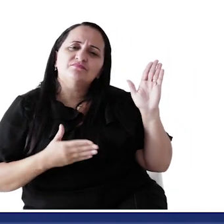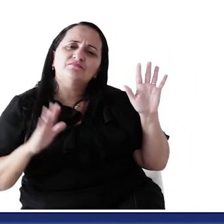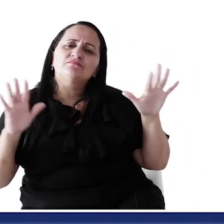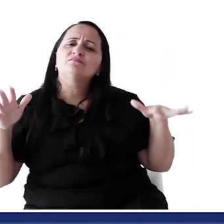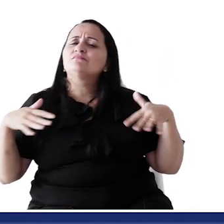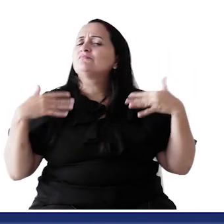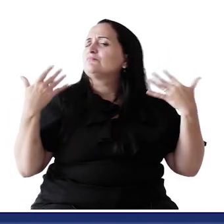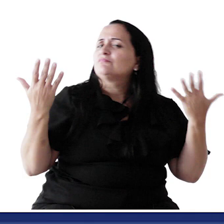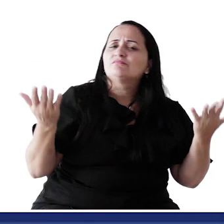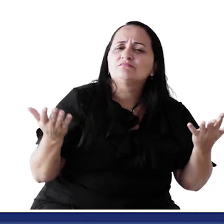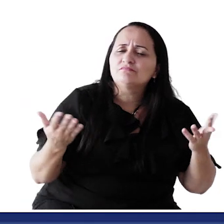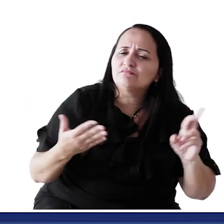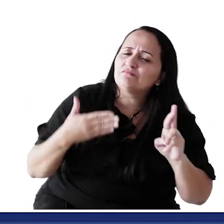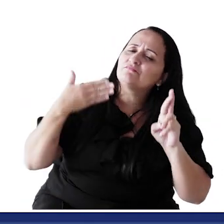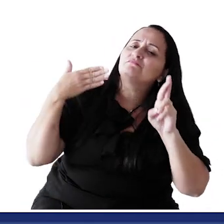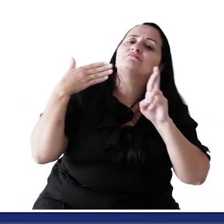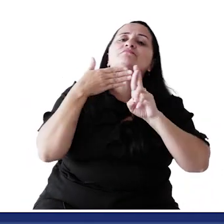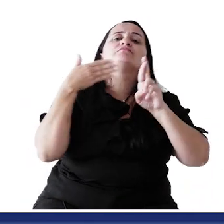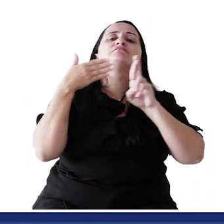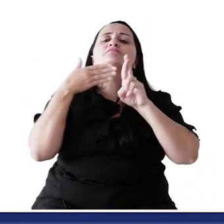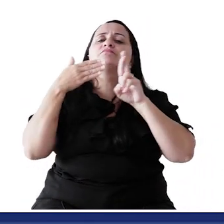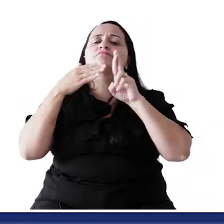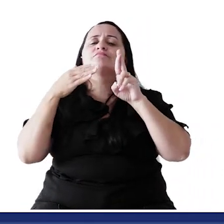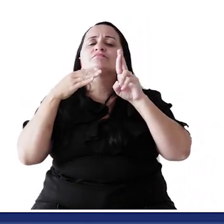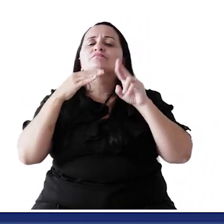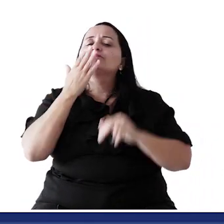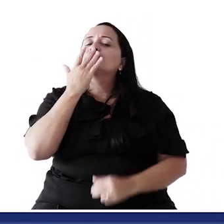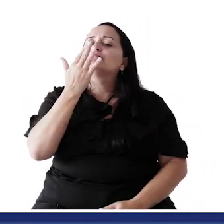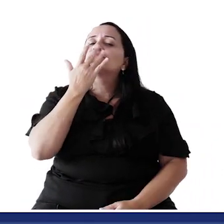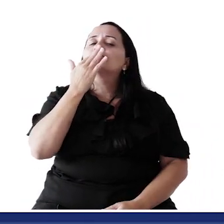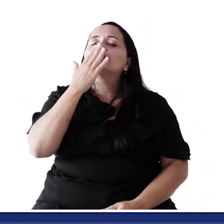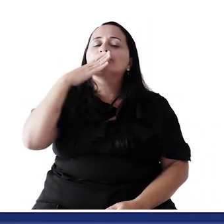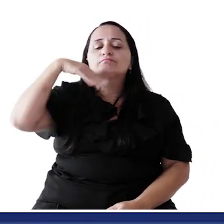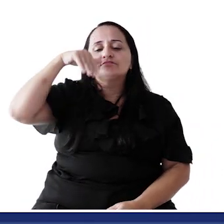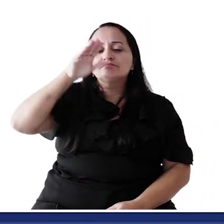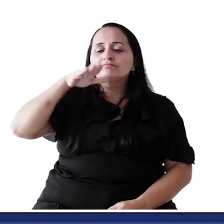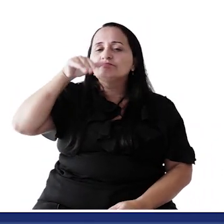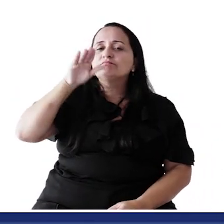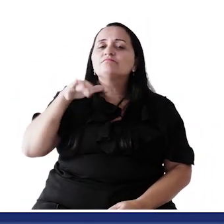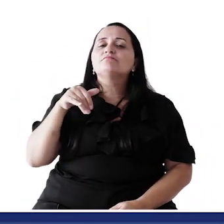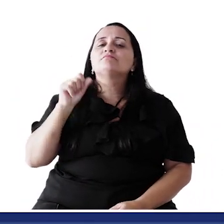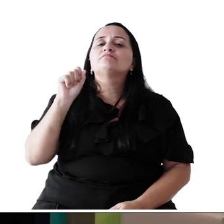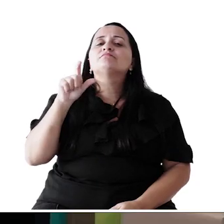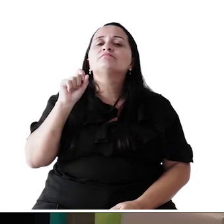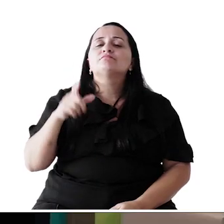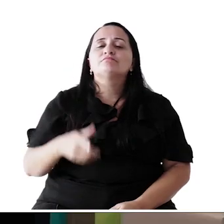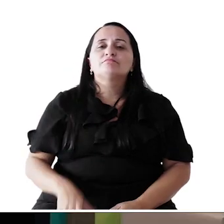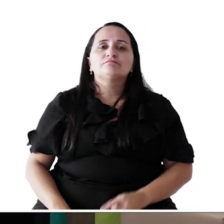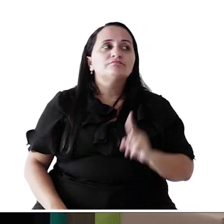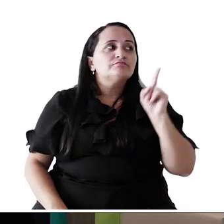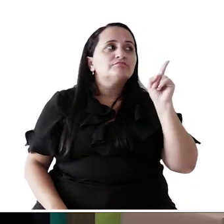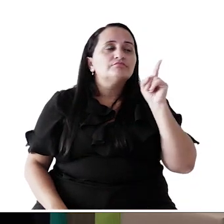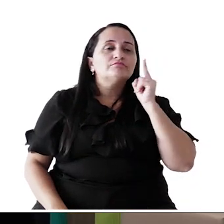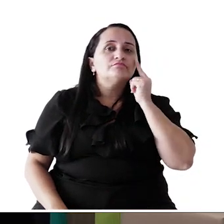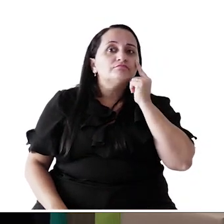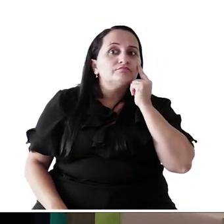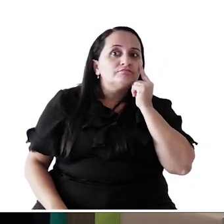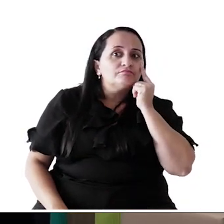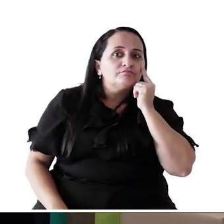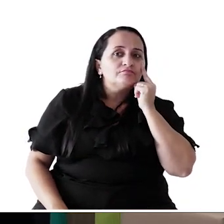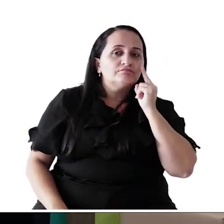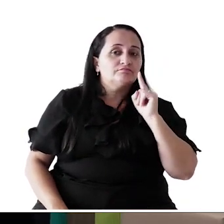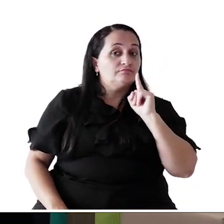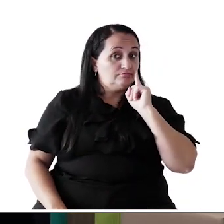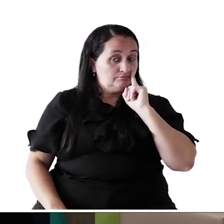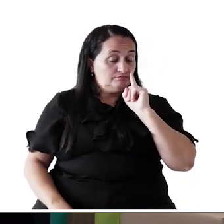fração representa a parte pintada desse retângulo? Vamos observar bem? Nós temos